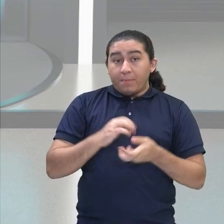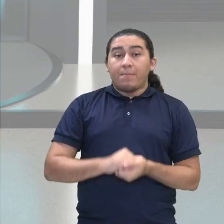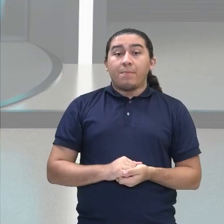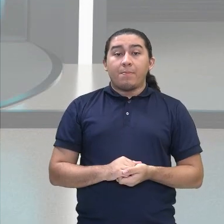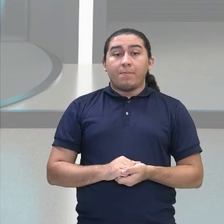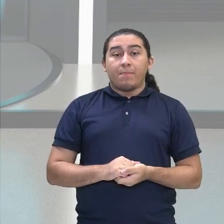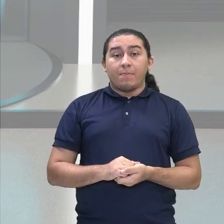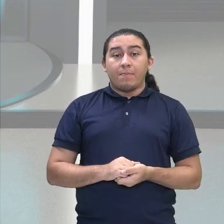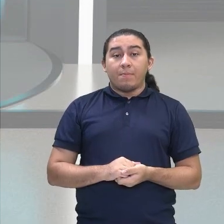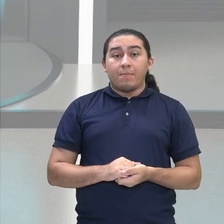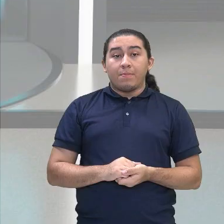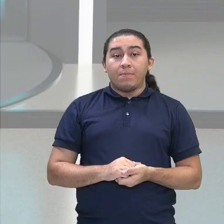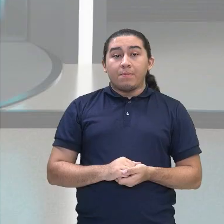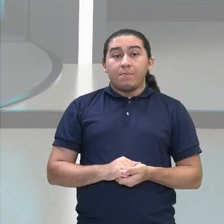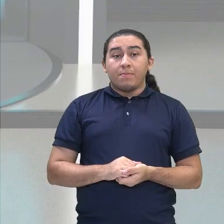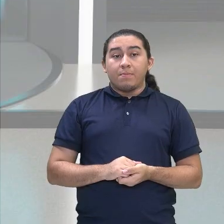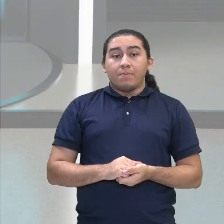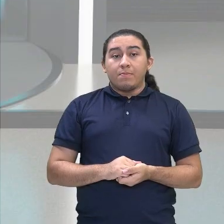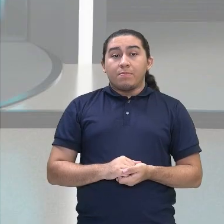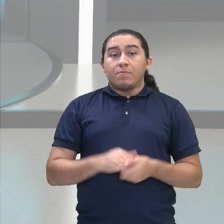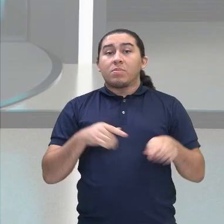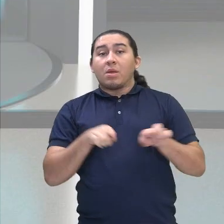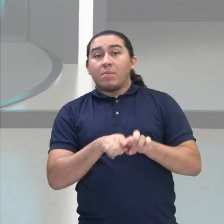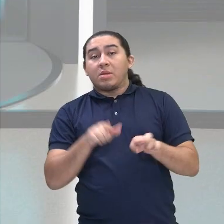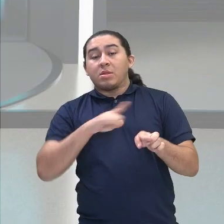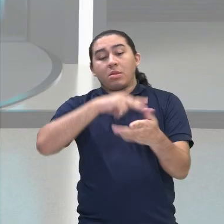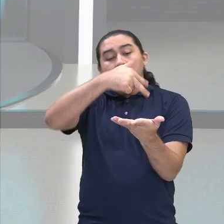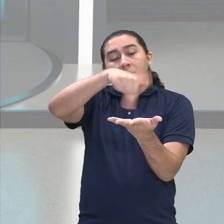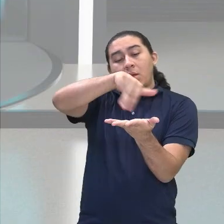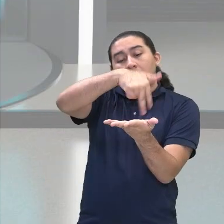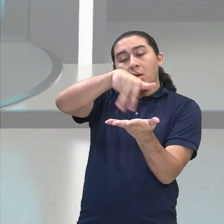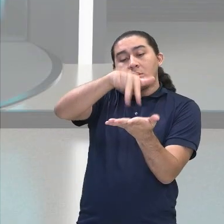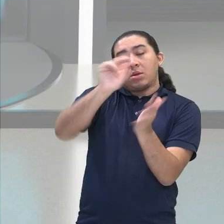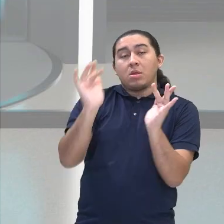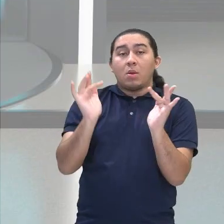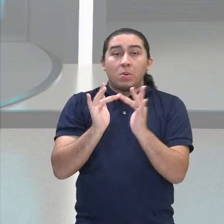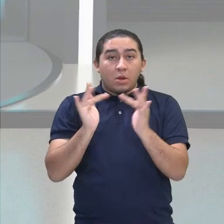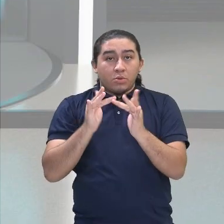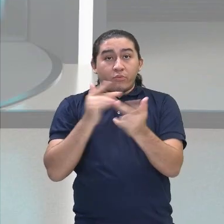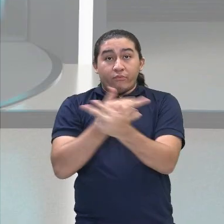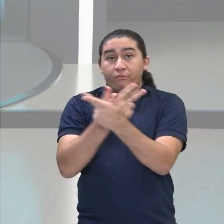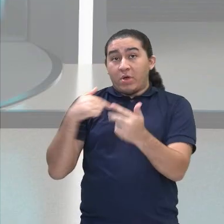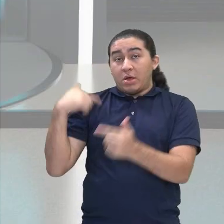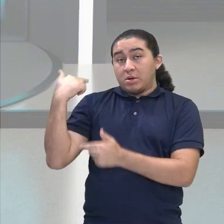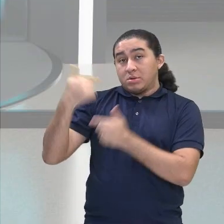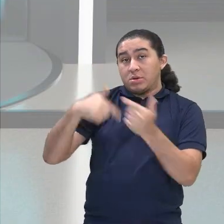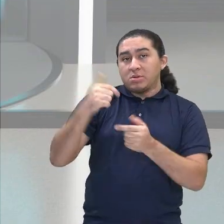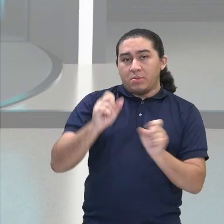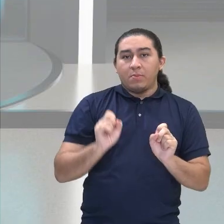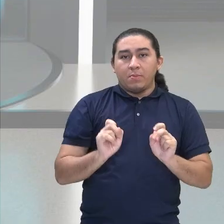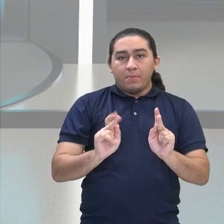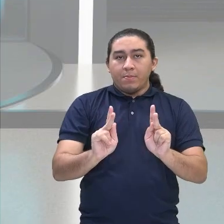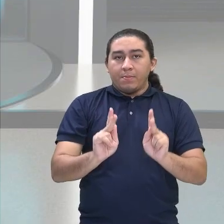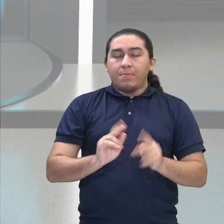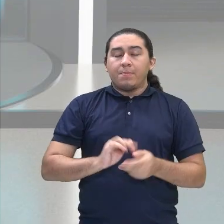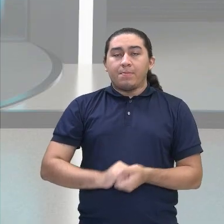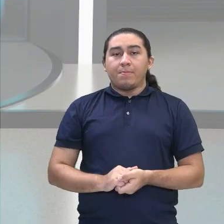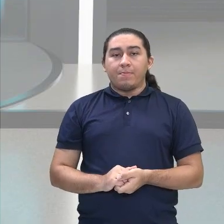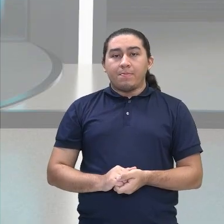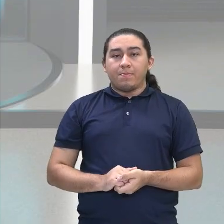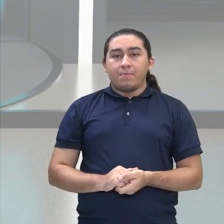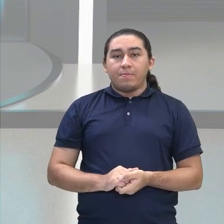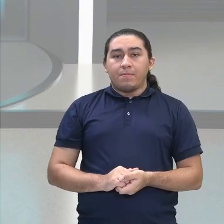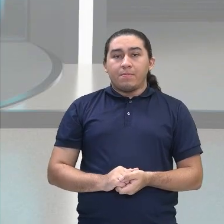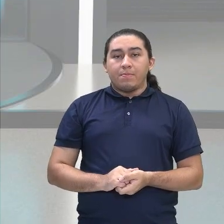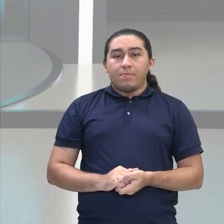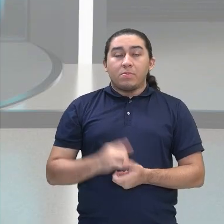a possibilidade da dança enxergar as várias direções, que a gente já está avançando, né?